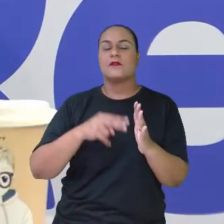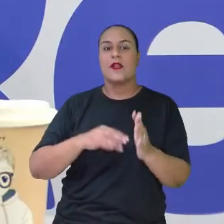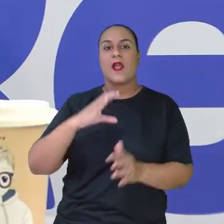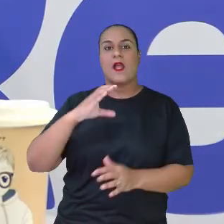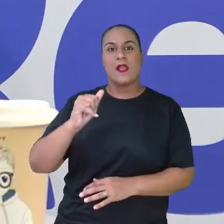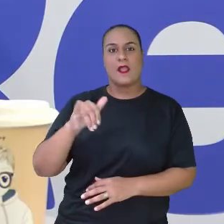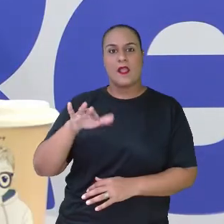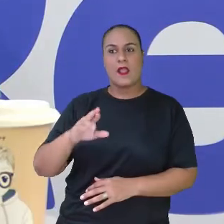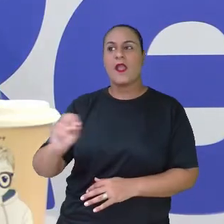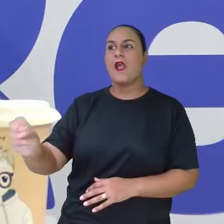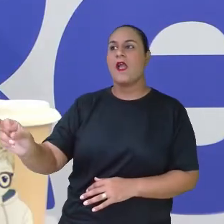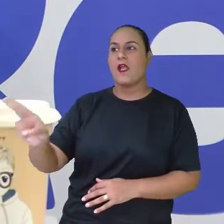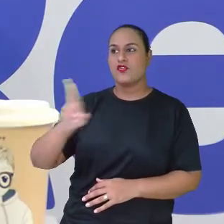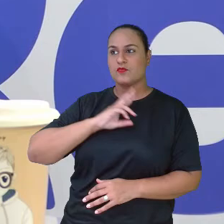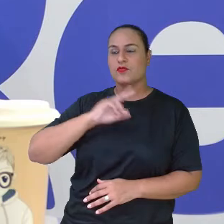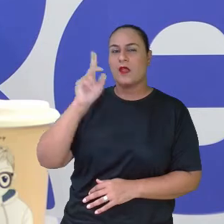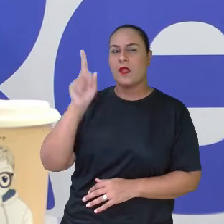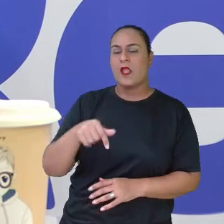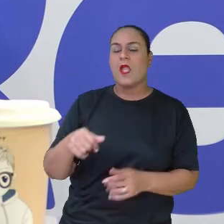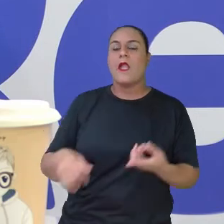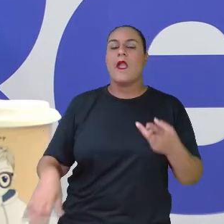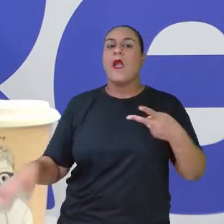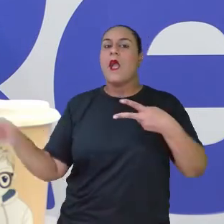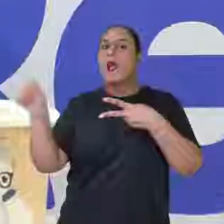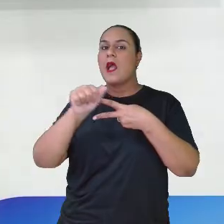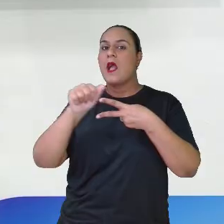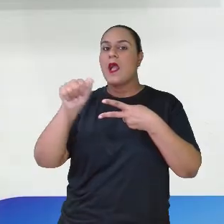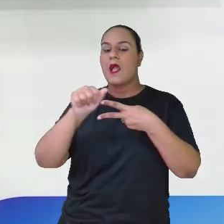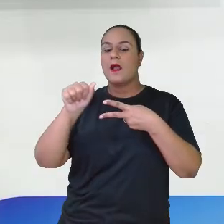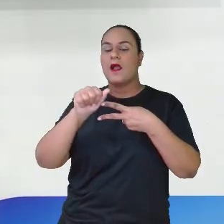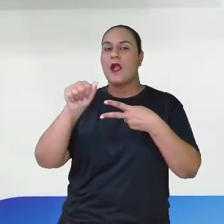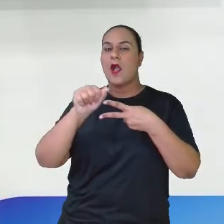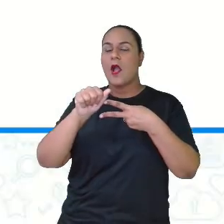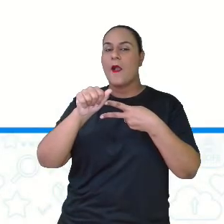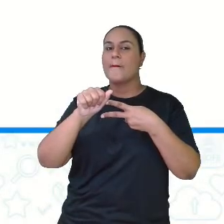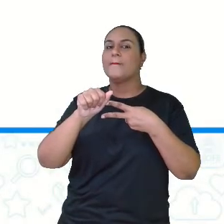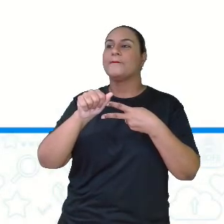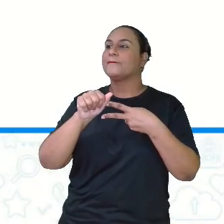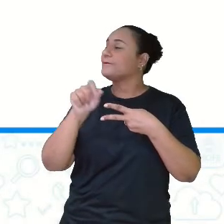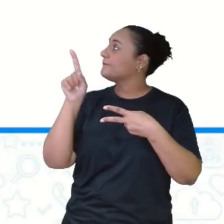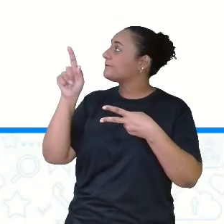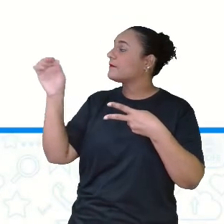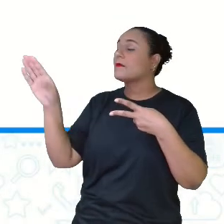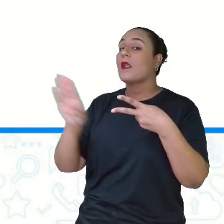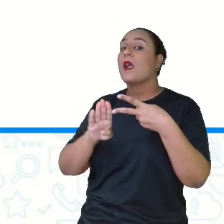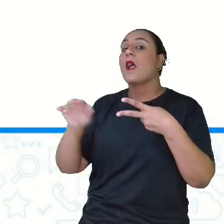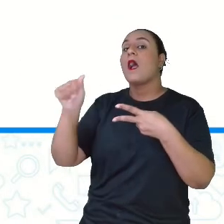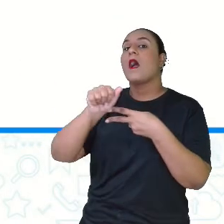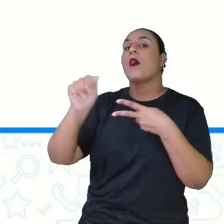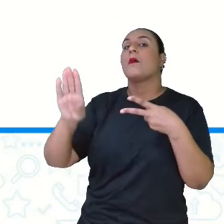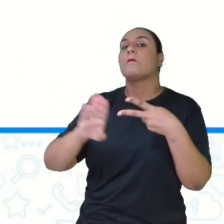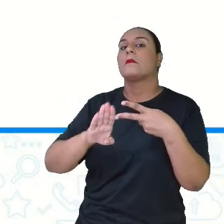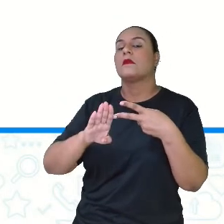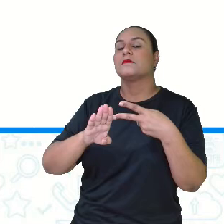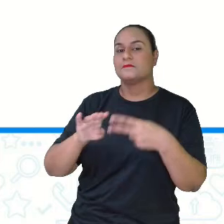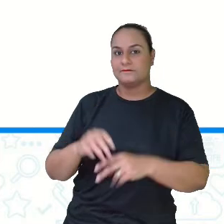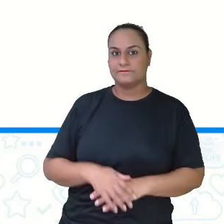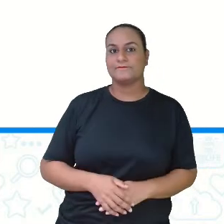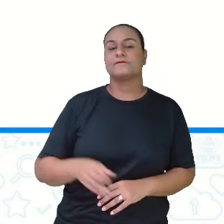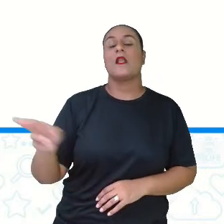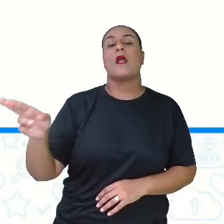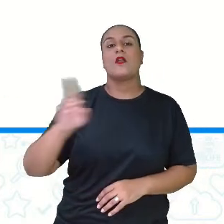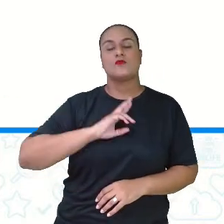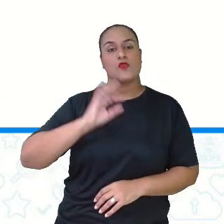ligadíssimo esse Caio. Caio, olha, Caio é fera. Observador ou personagem? A resposta